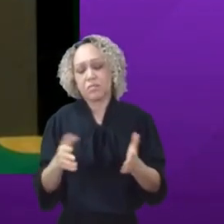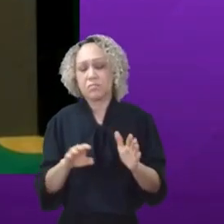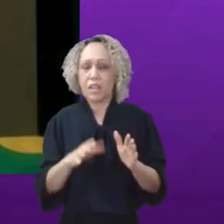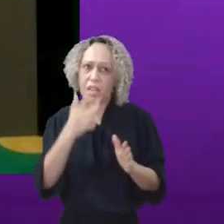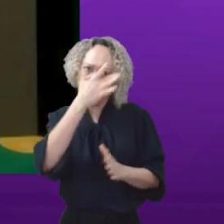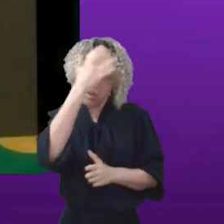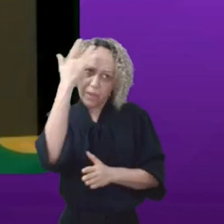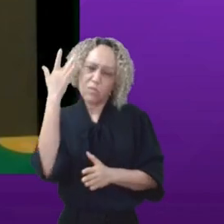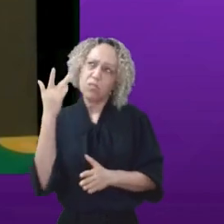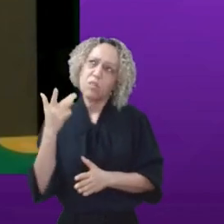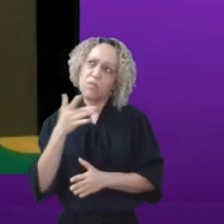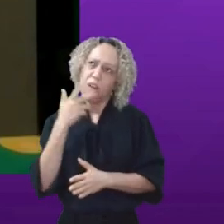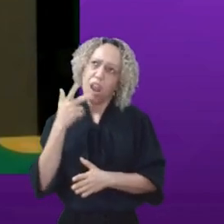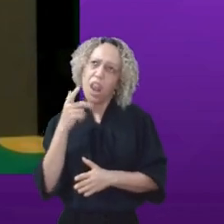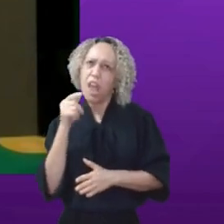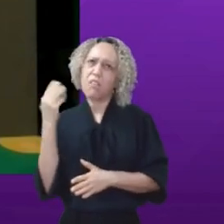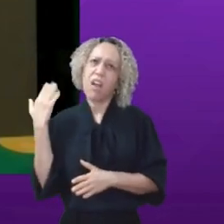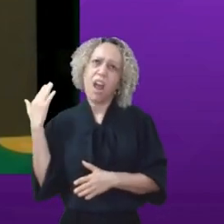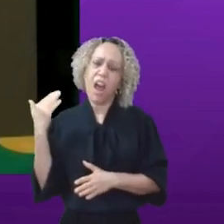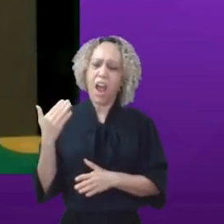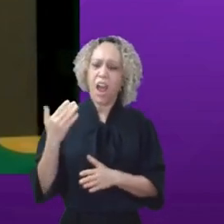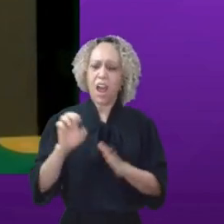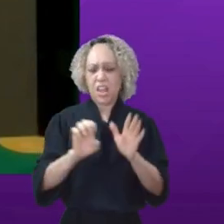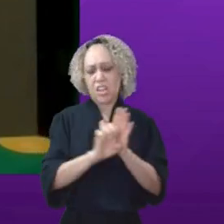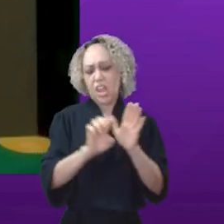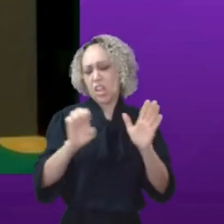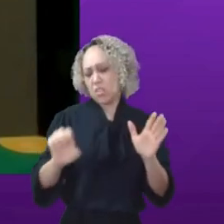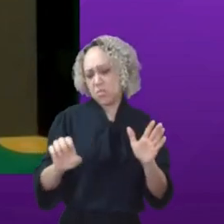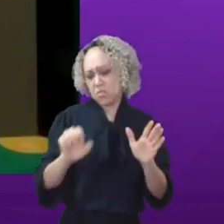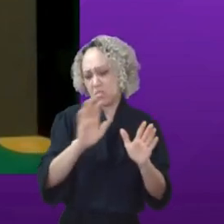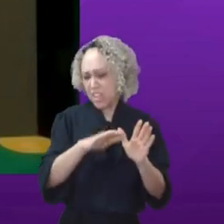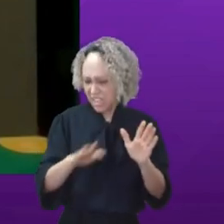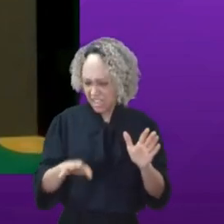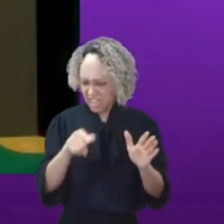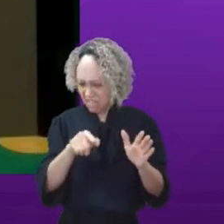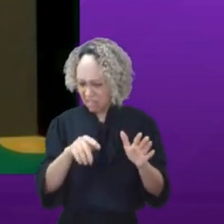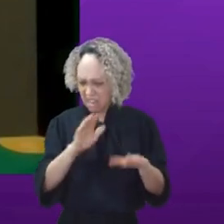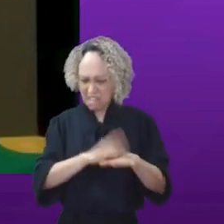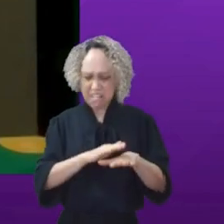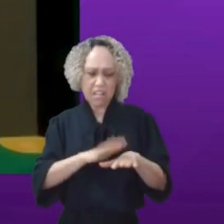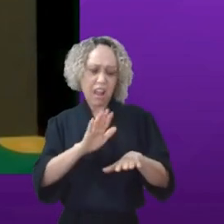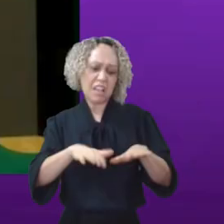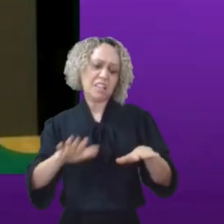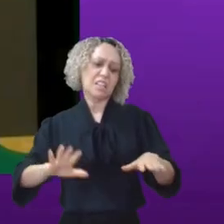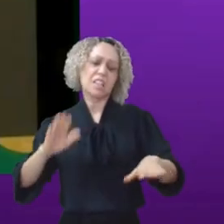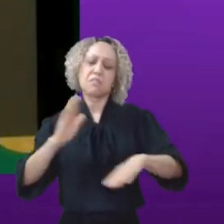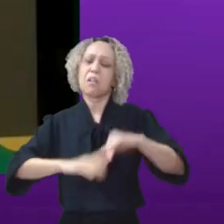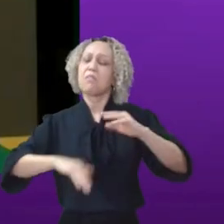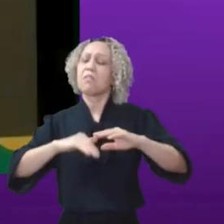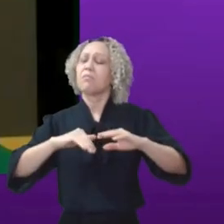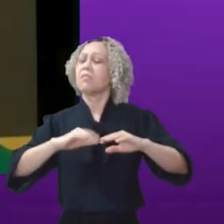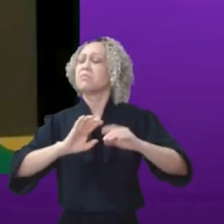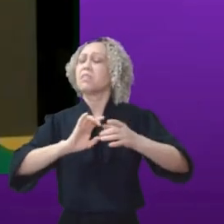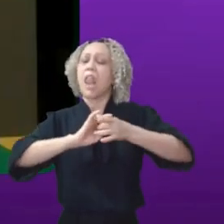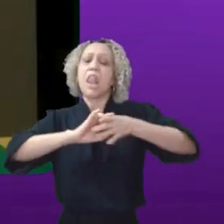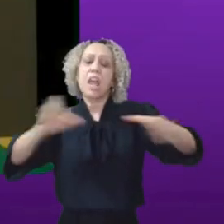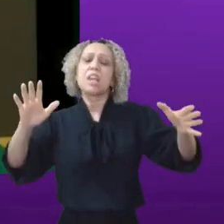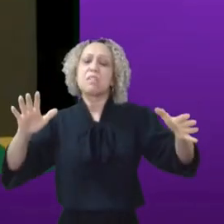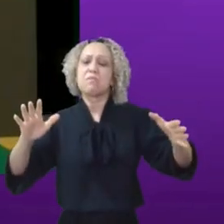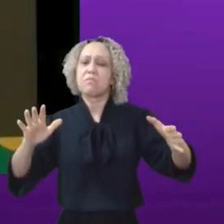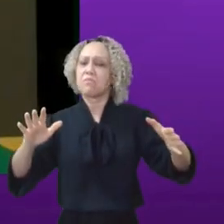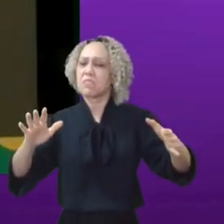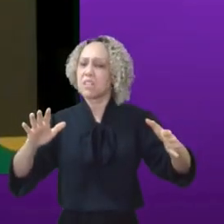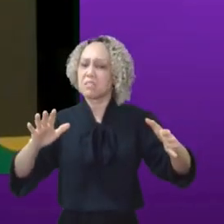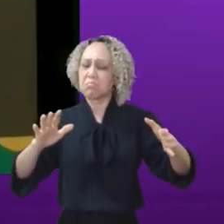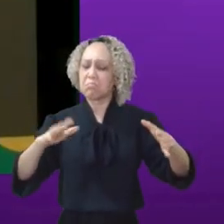Criança permite que as crianças façam o que quiser. E, na verdade, não é nada disso. O Estatuto, ele é